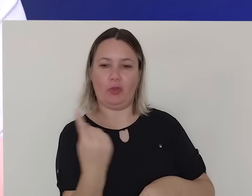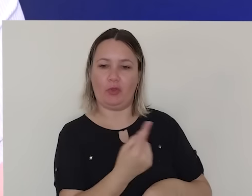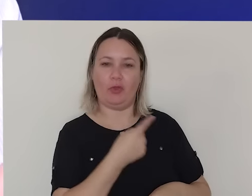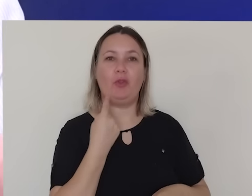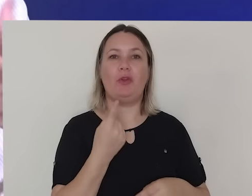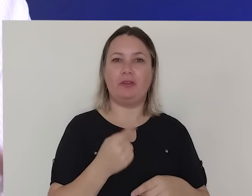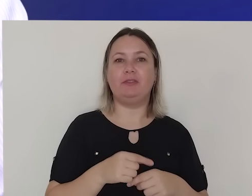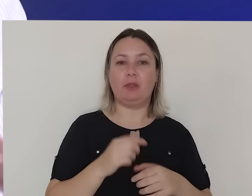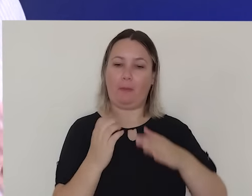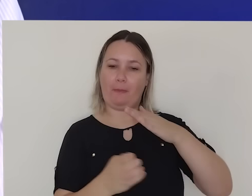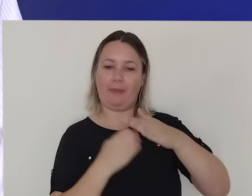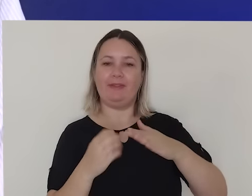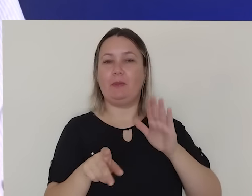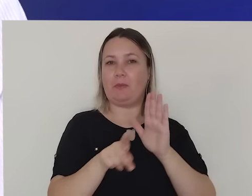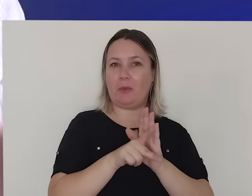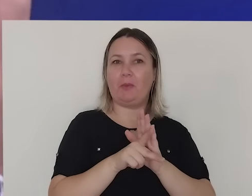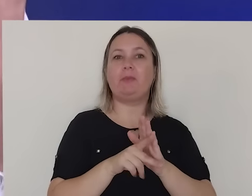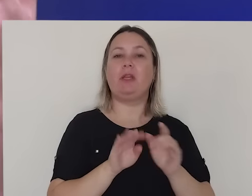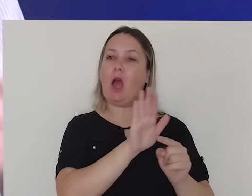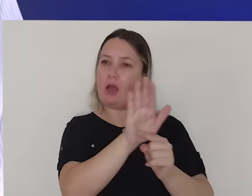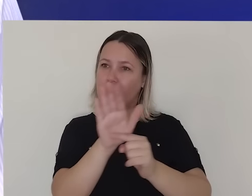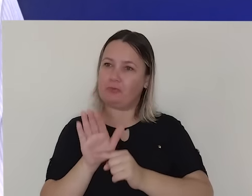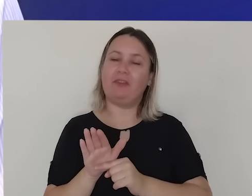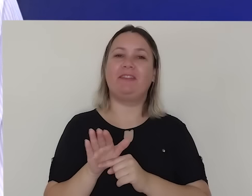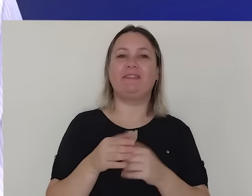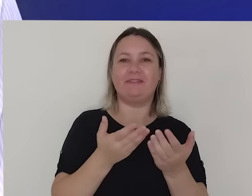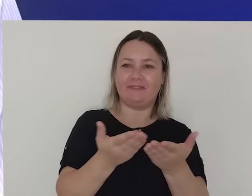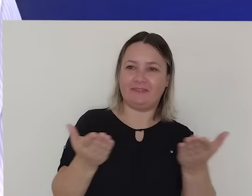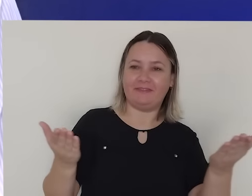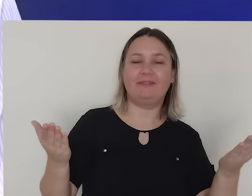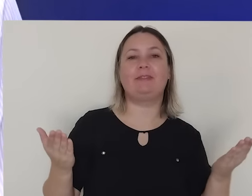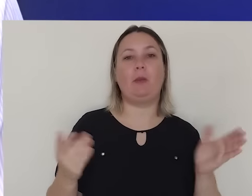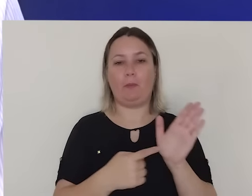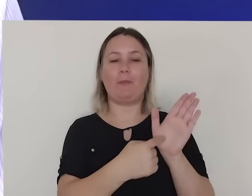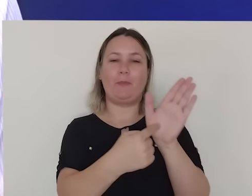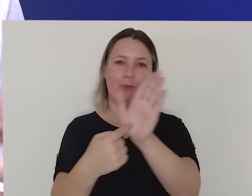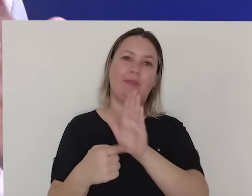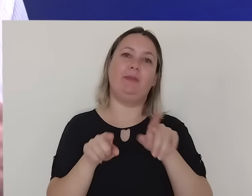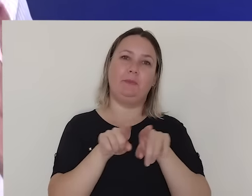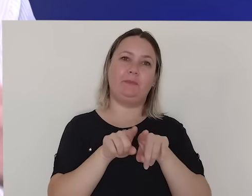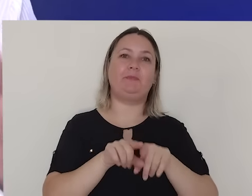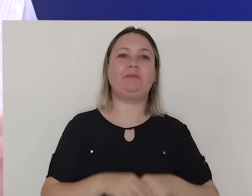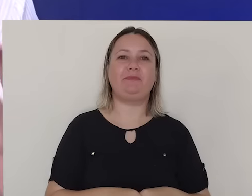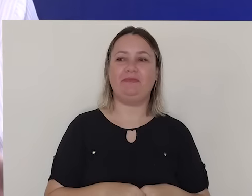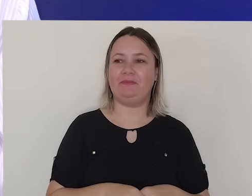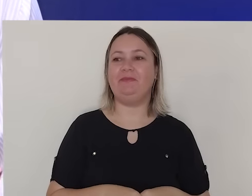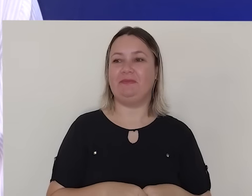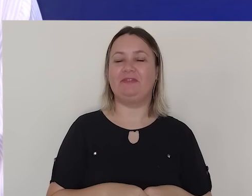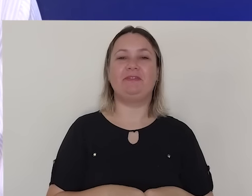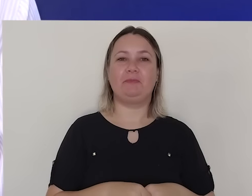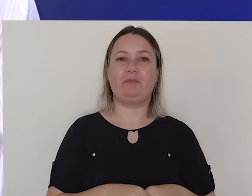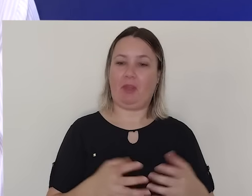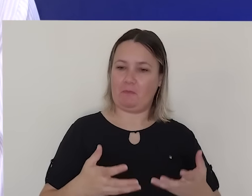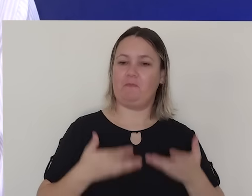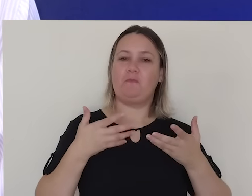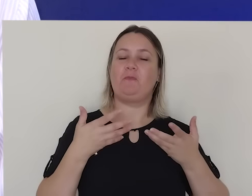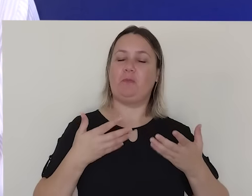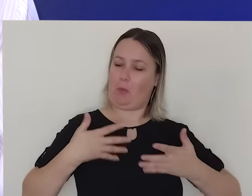nosso setor a gente impactar E e trazer esse ecossistema junto conosco foi muito essa essa motivação né Desse